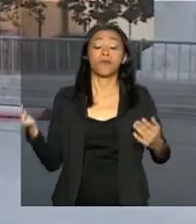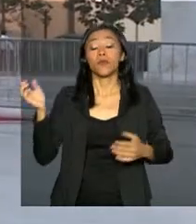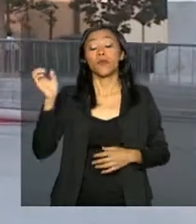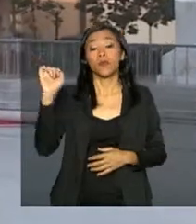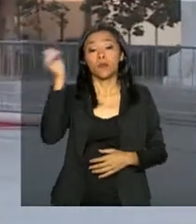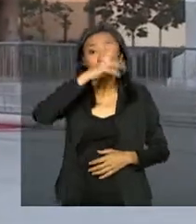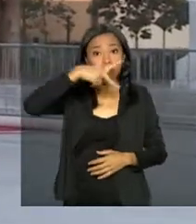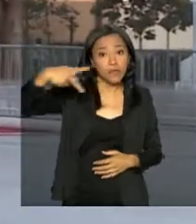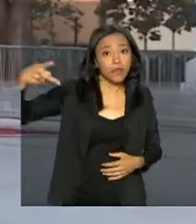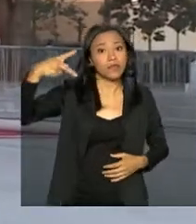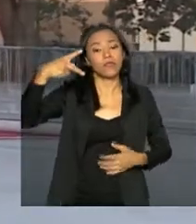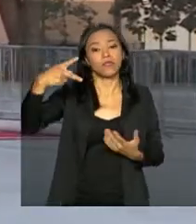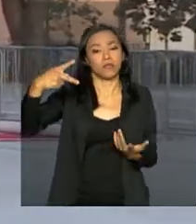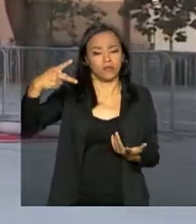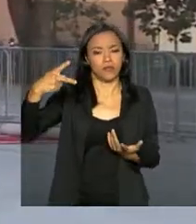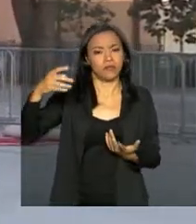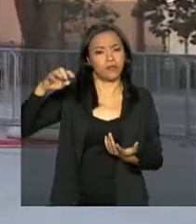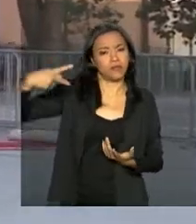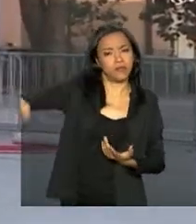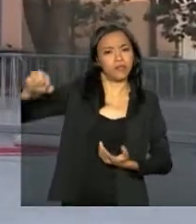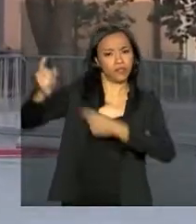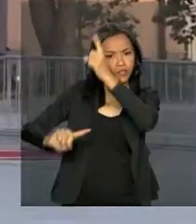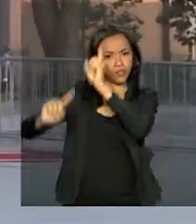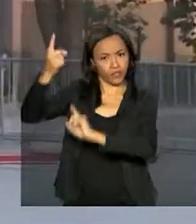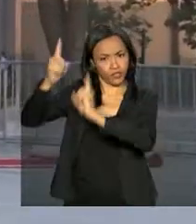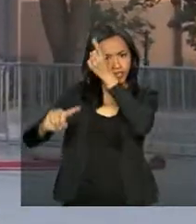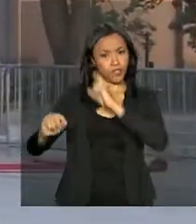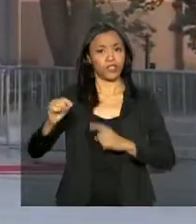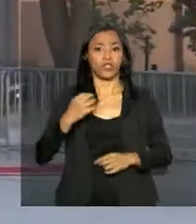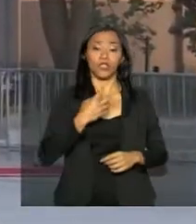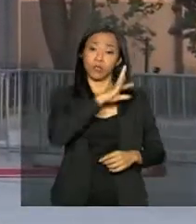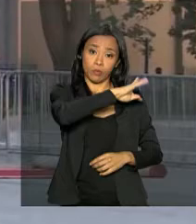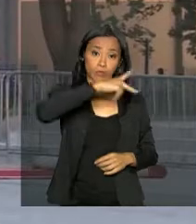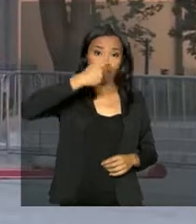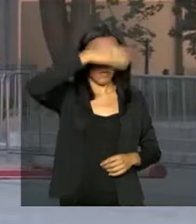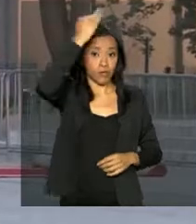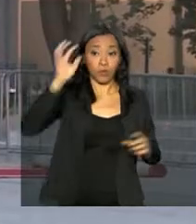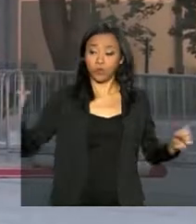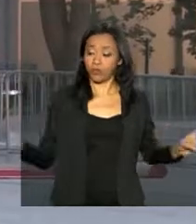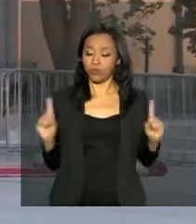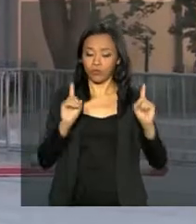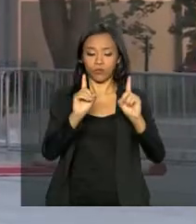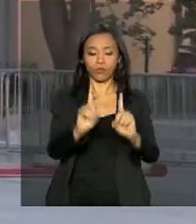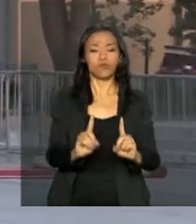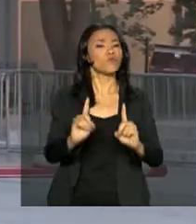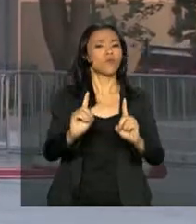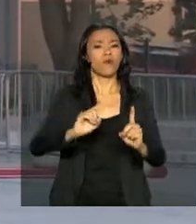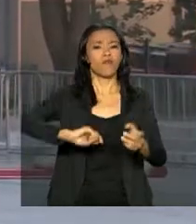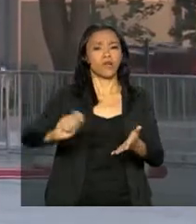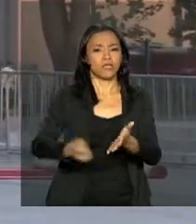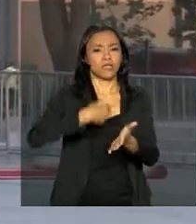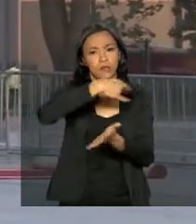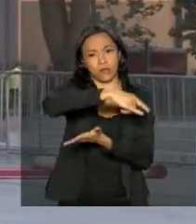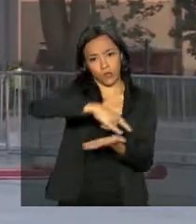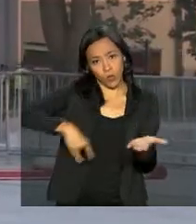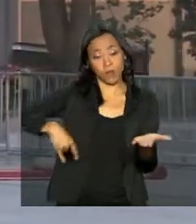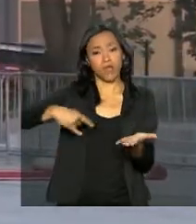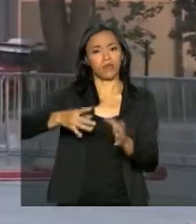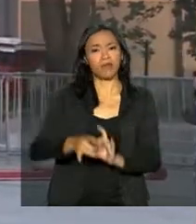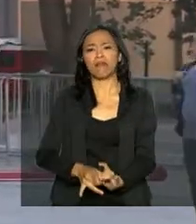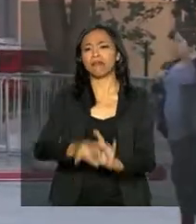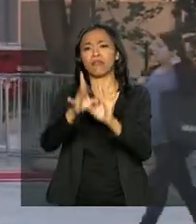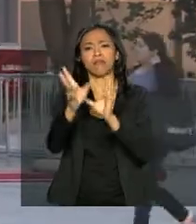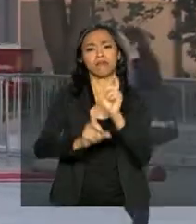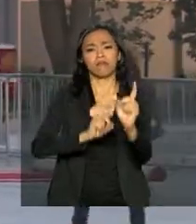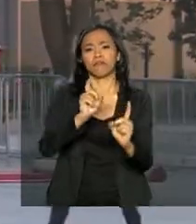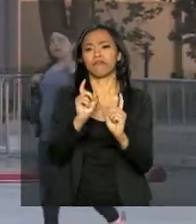eo presidente chileno sebastián pinheira vamos assinar um acordo de livre comércio entre os dois países em áreas não